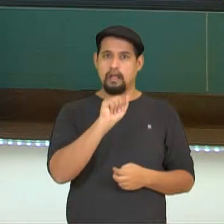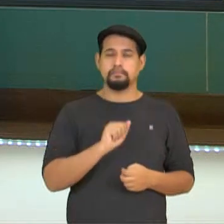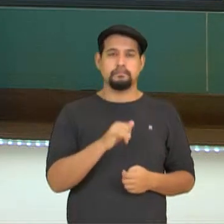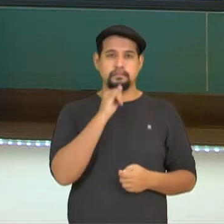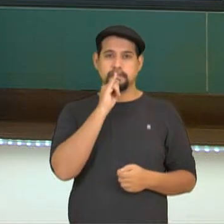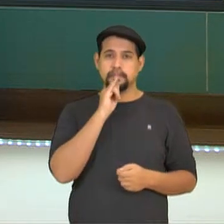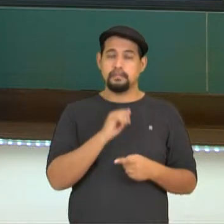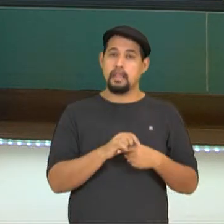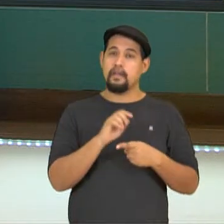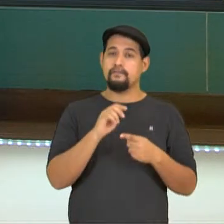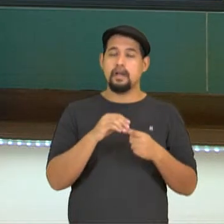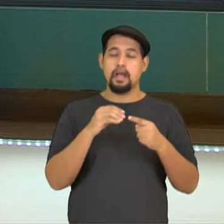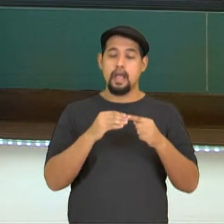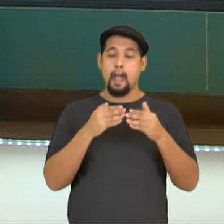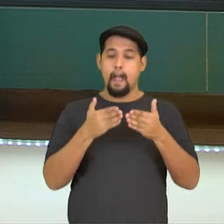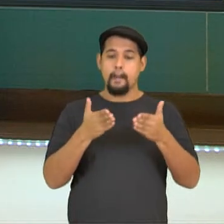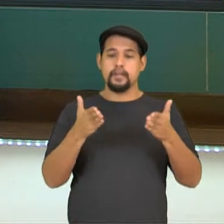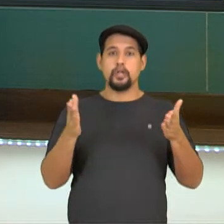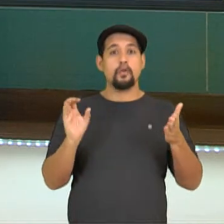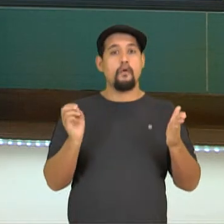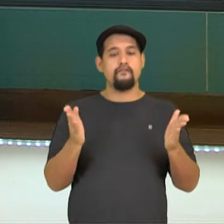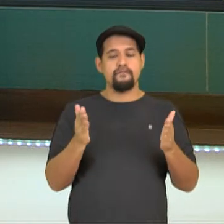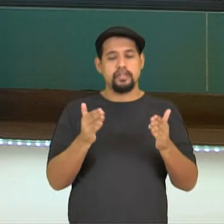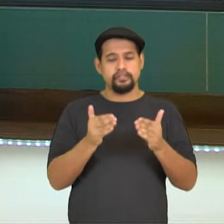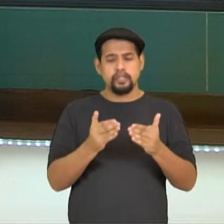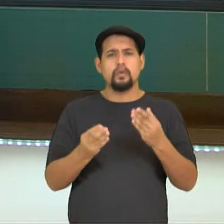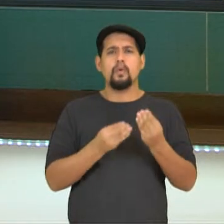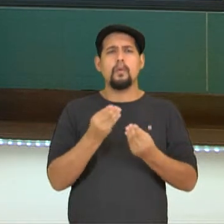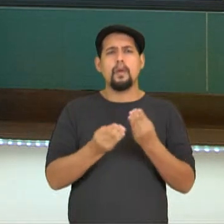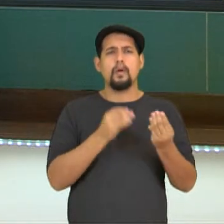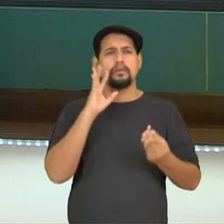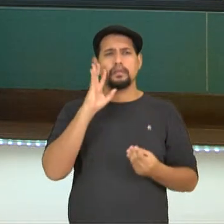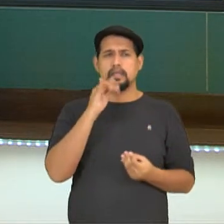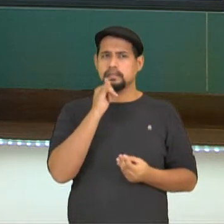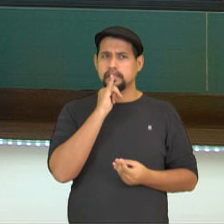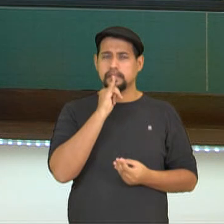abrindo ou vai fechando conforme o que, né, o que acontece aqui,